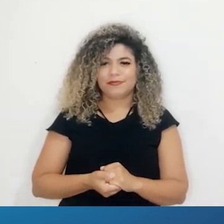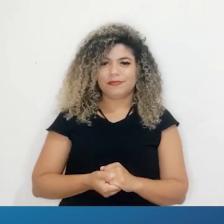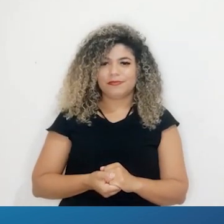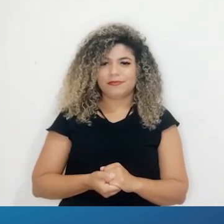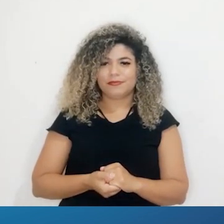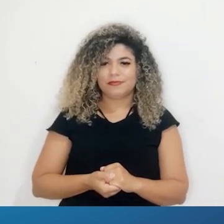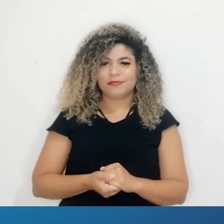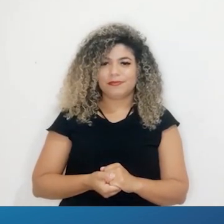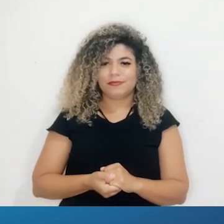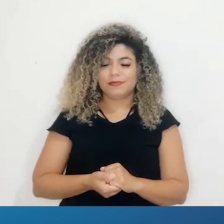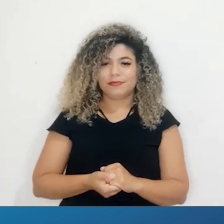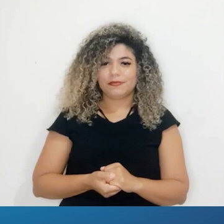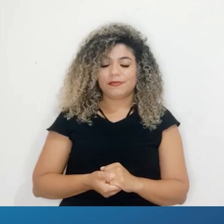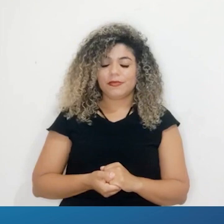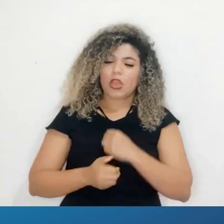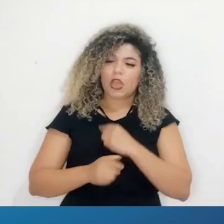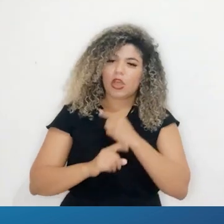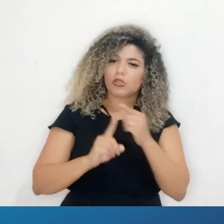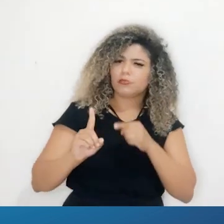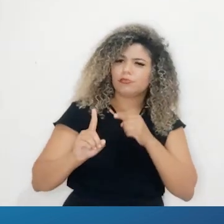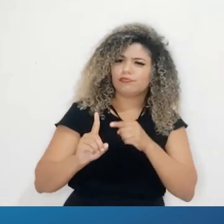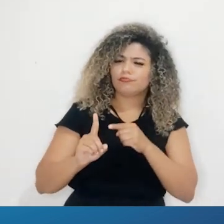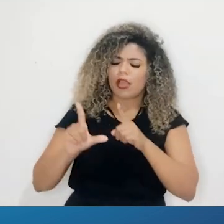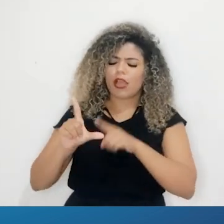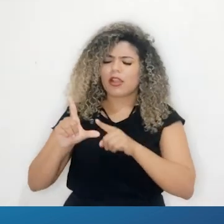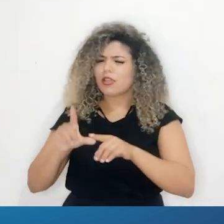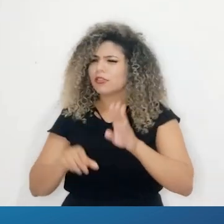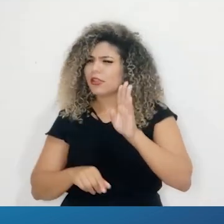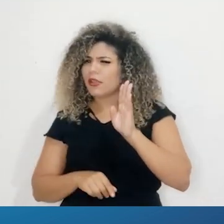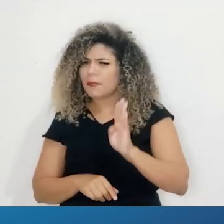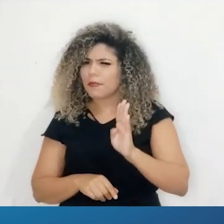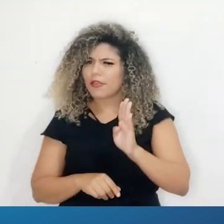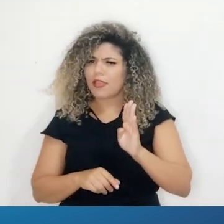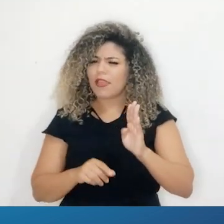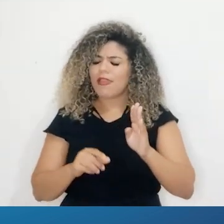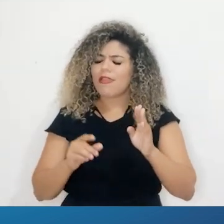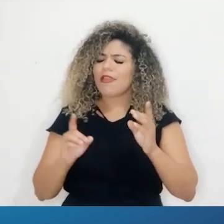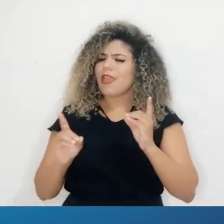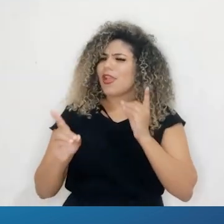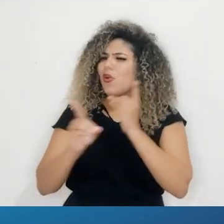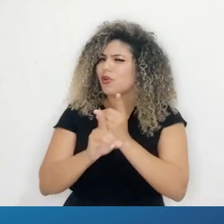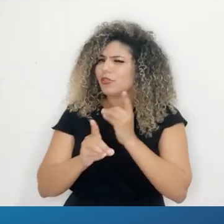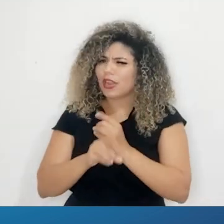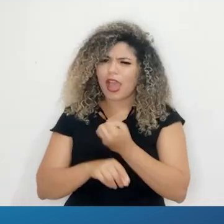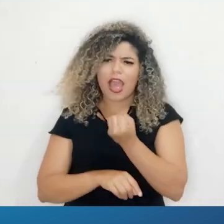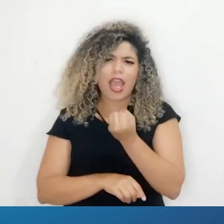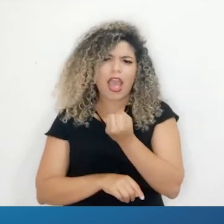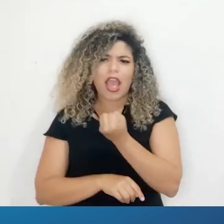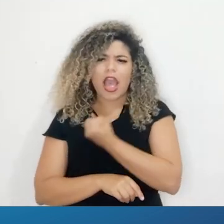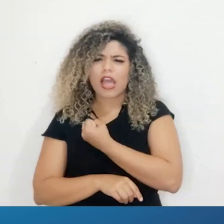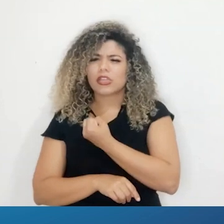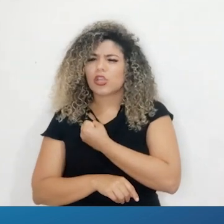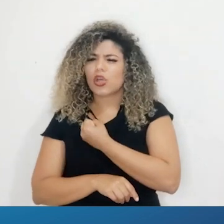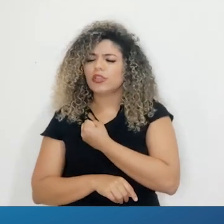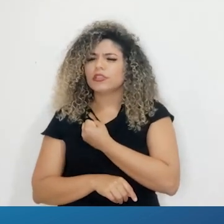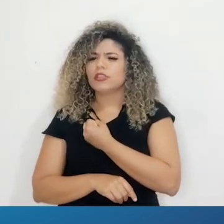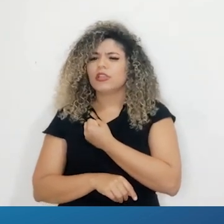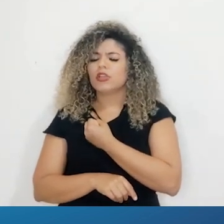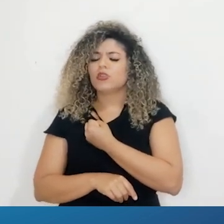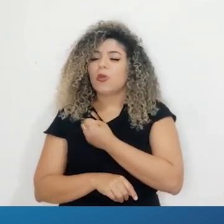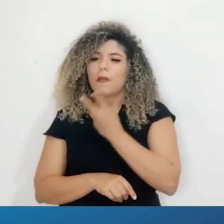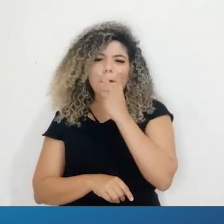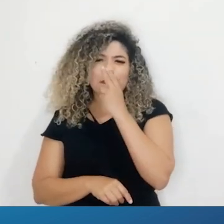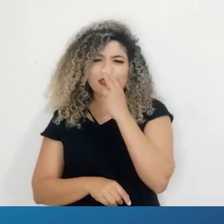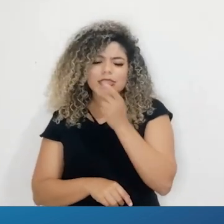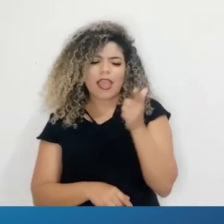João a nossa intenção na letra B é encontrar a moda entre as notas lembrando a vocês que moda é o valor que